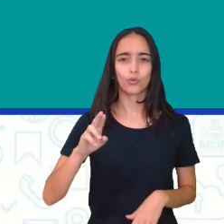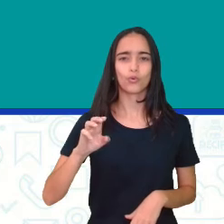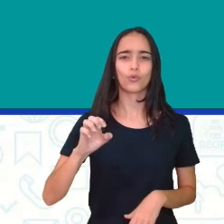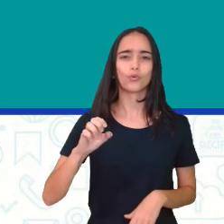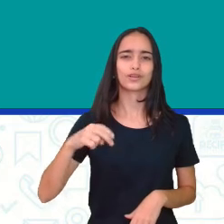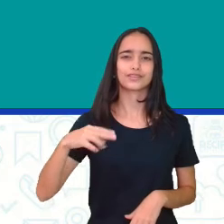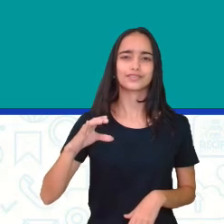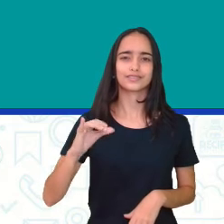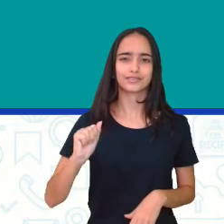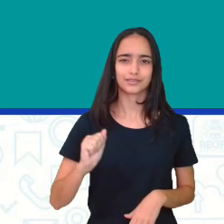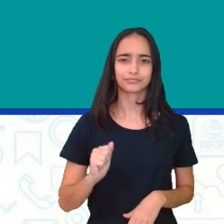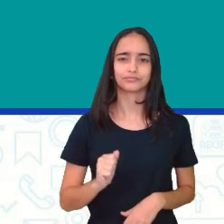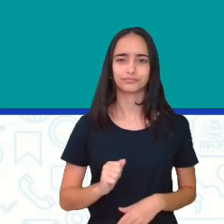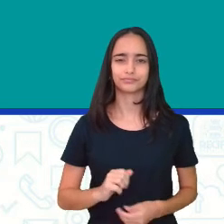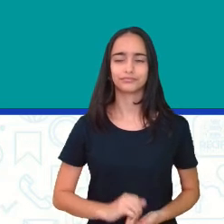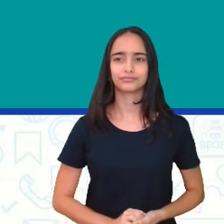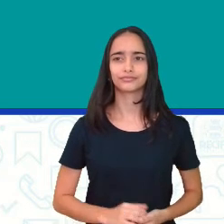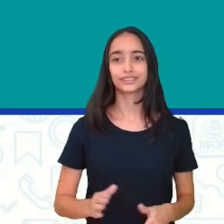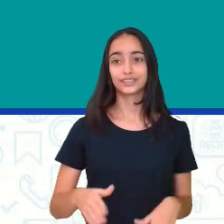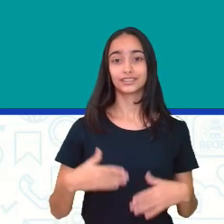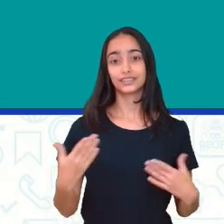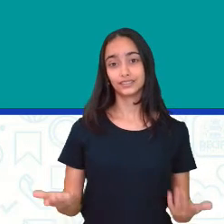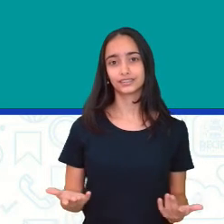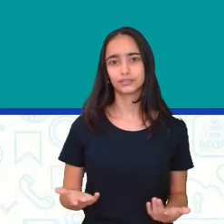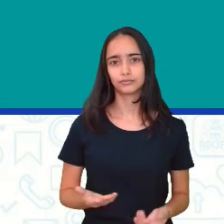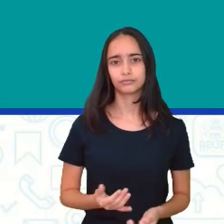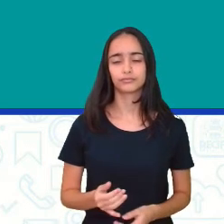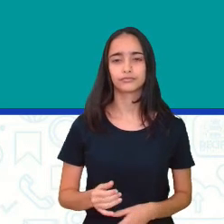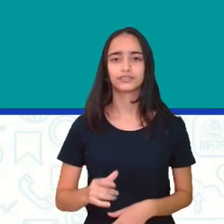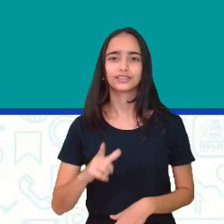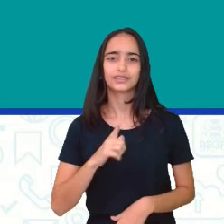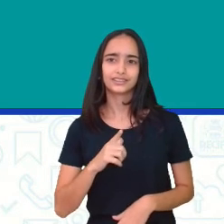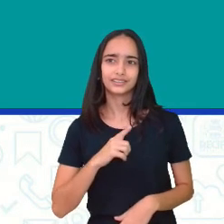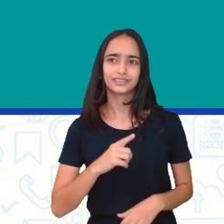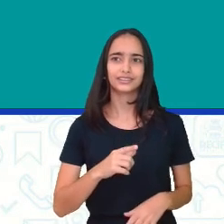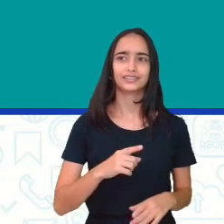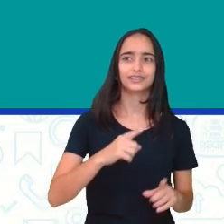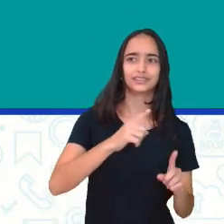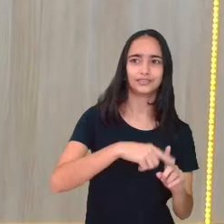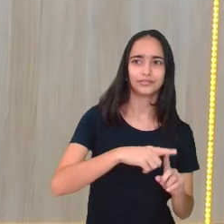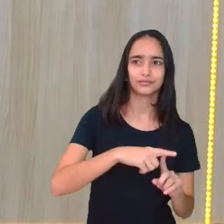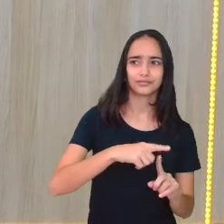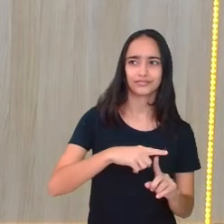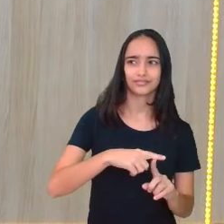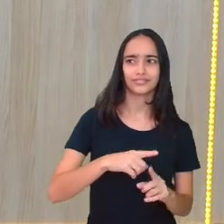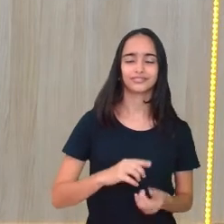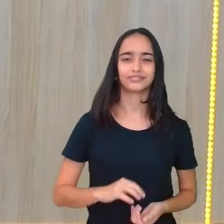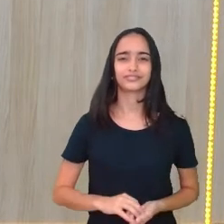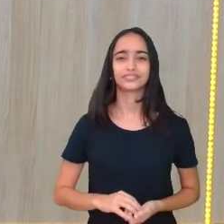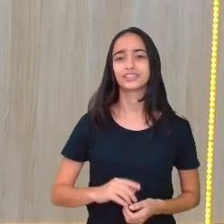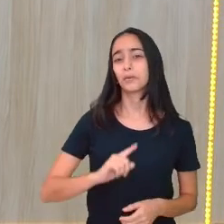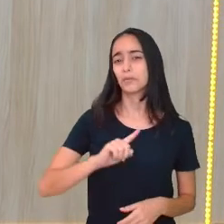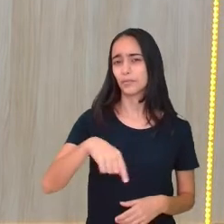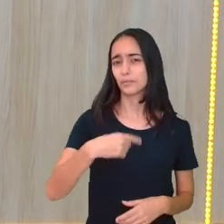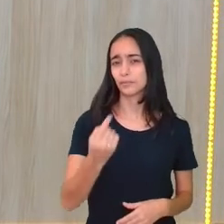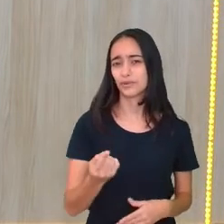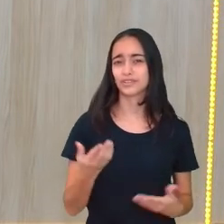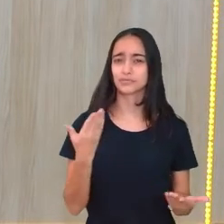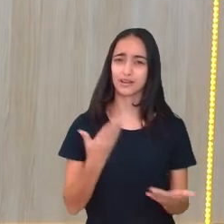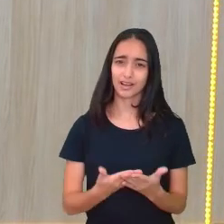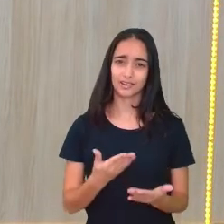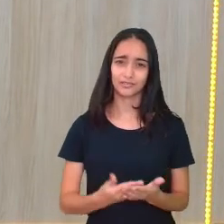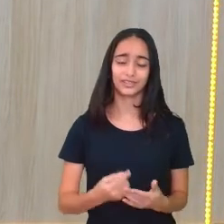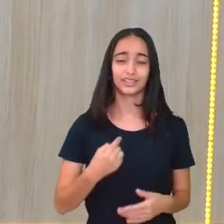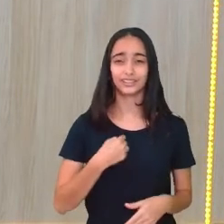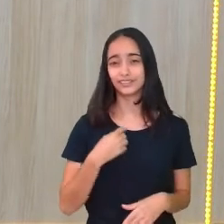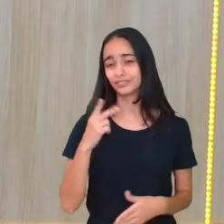atividade. Então, ó, tem o tipo, né? Já disse que ia acabar, vai ficar para a próxima aula, porque eu, como sempre,